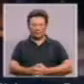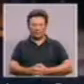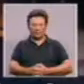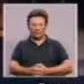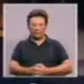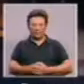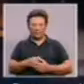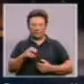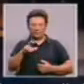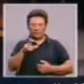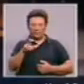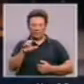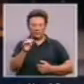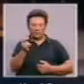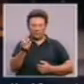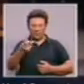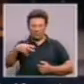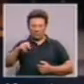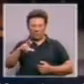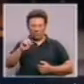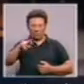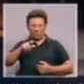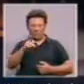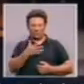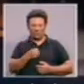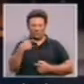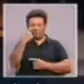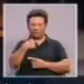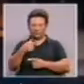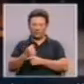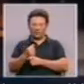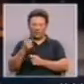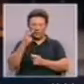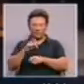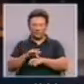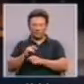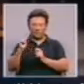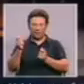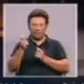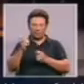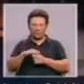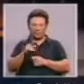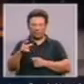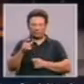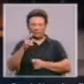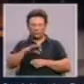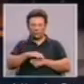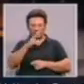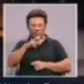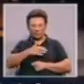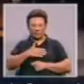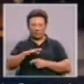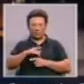o Cristiano Ronaldo é a cara da campanha de sensibilização e prevenção de doenças respiratórias que arrancam hoje em Lisboa